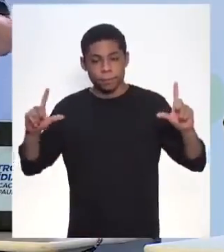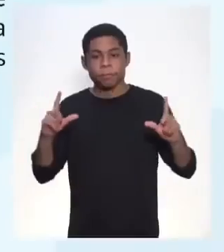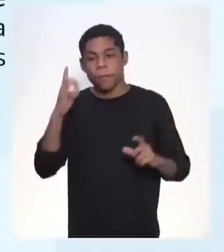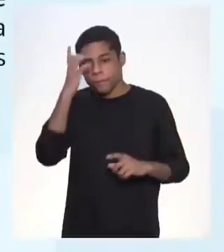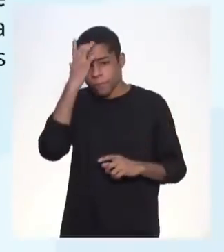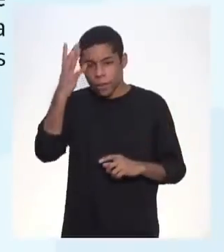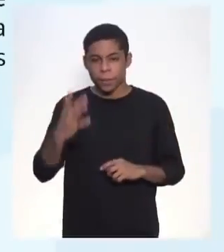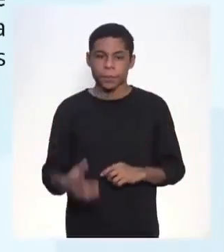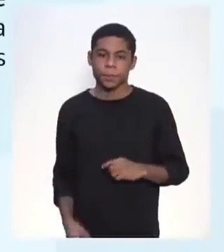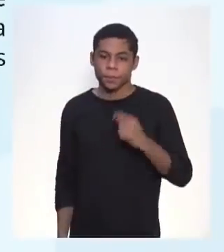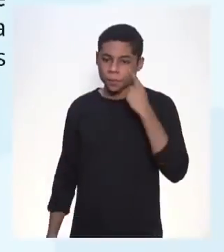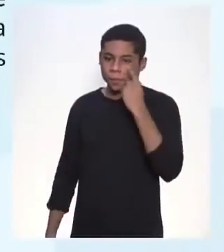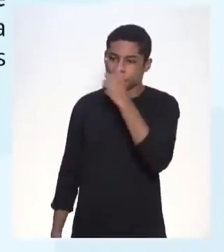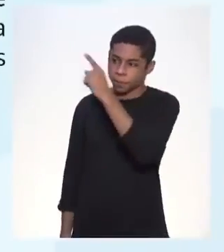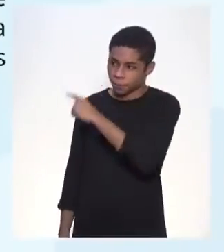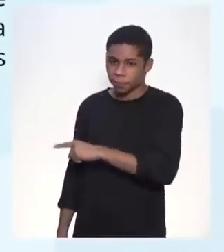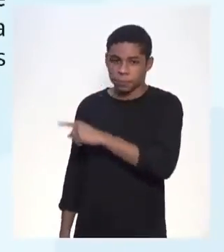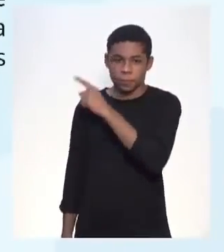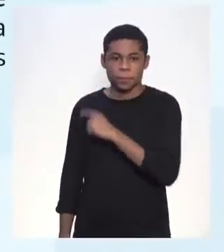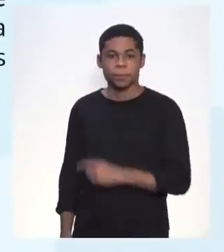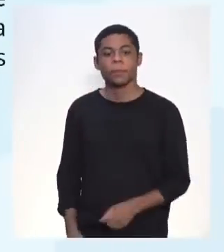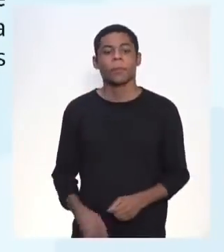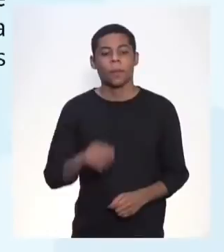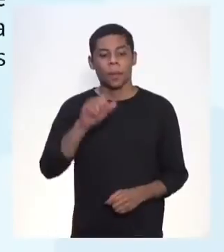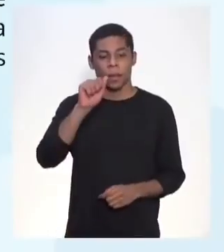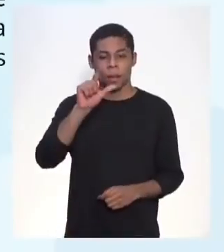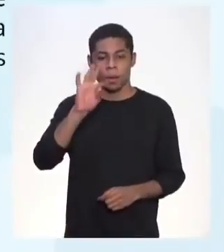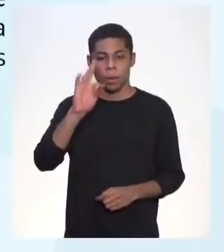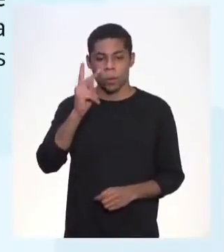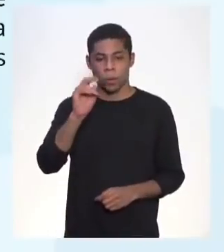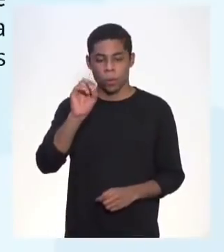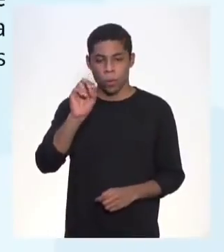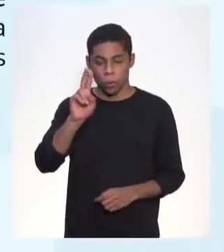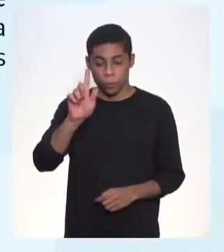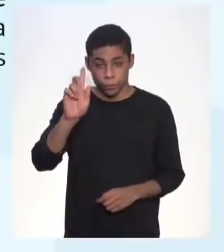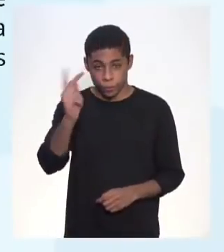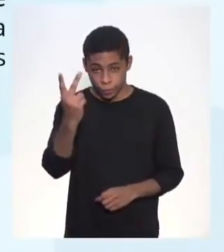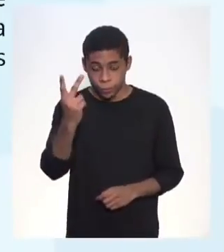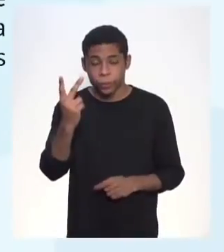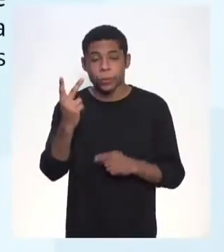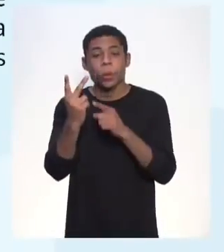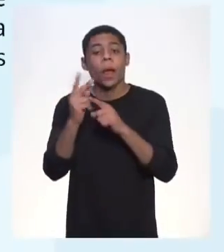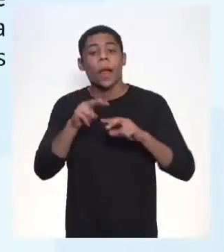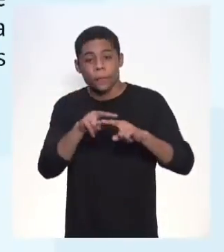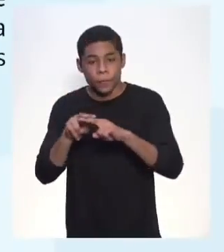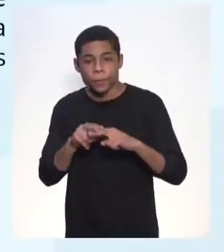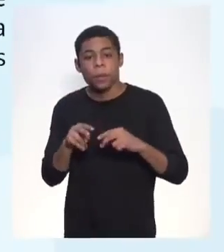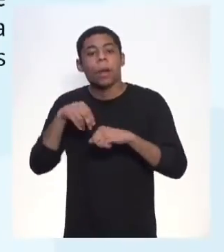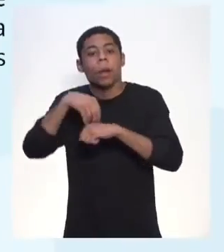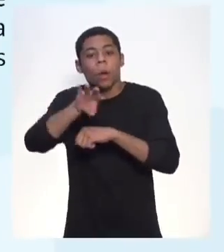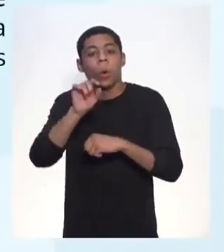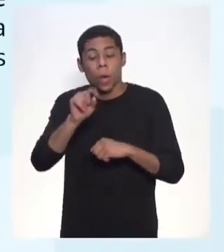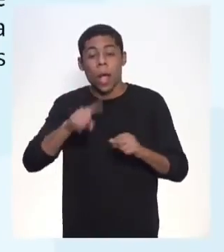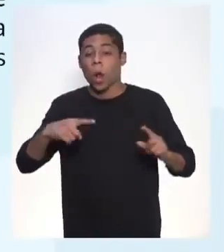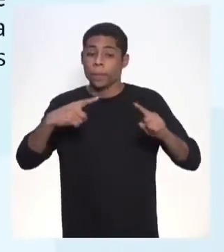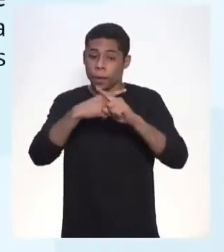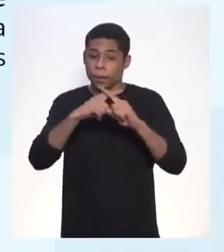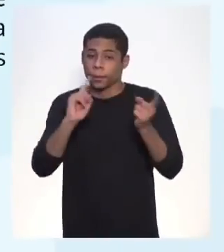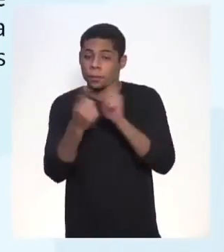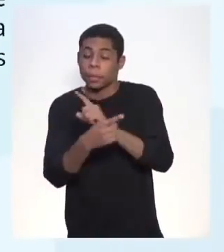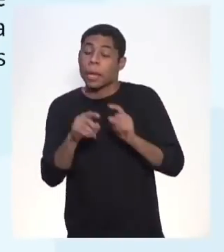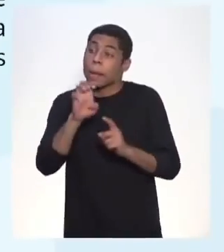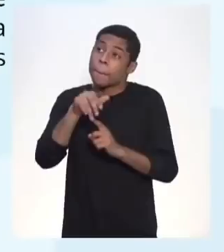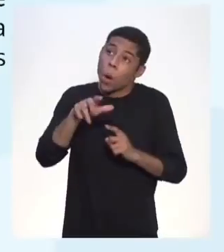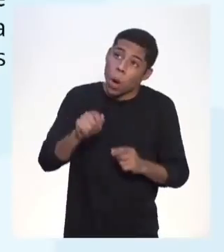o although, but, and, or, and so. Então, although, lembrando, revisando, indica aí um contraste.